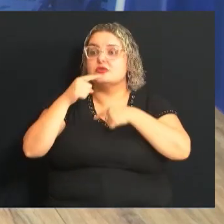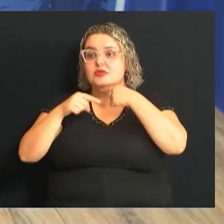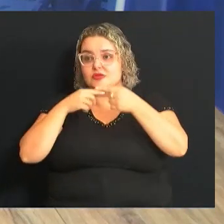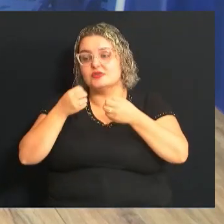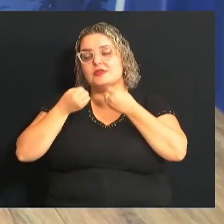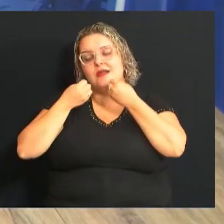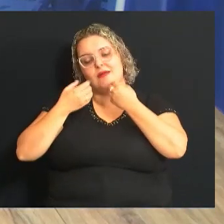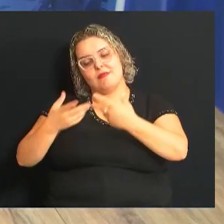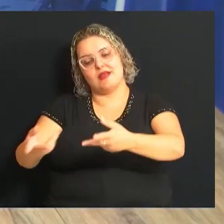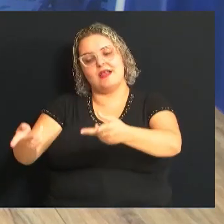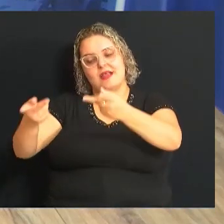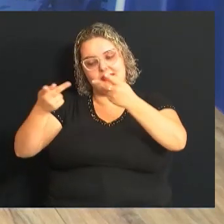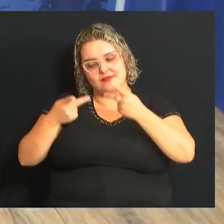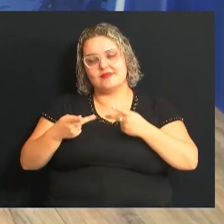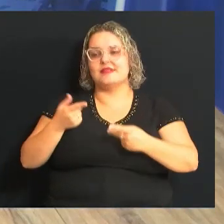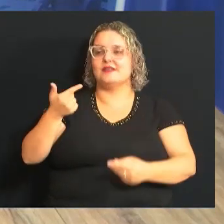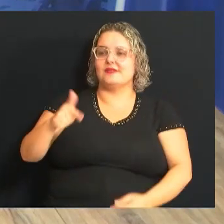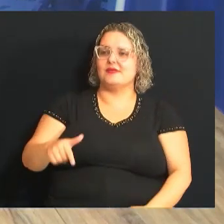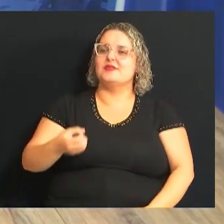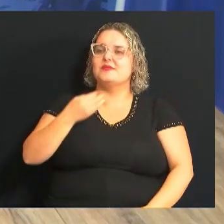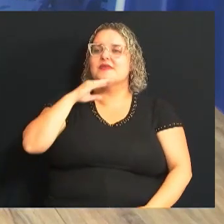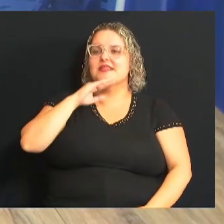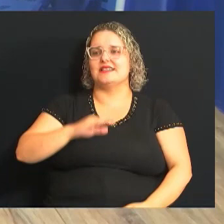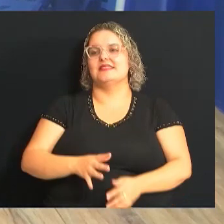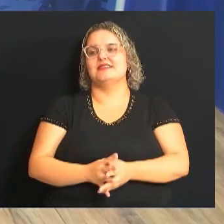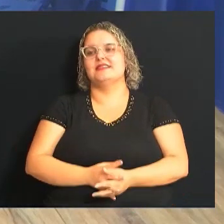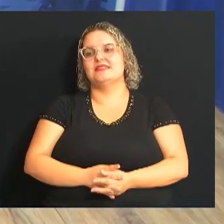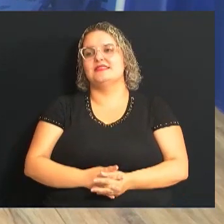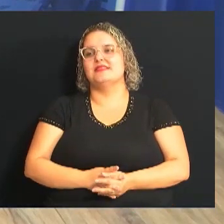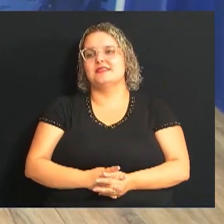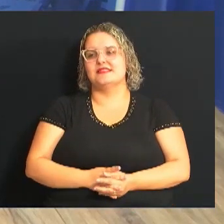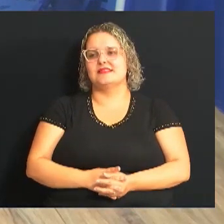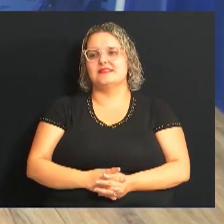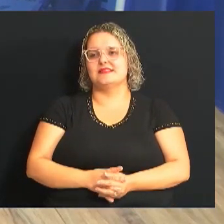bem-vinda novamente e boa tarde.